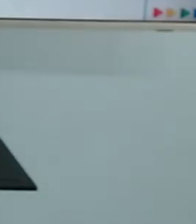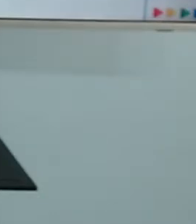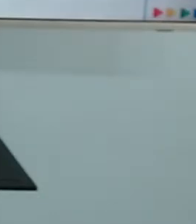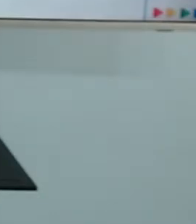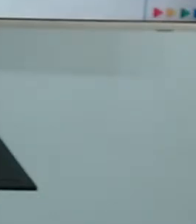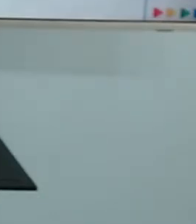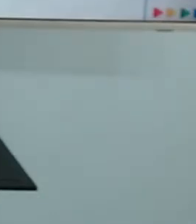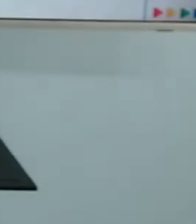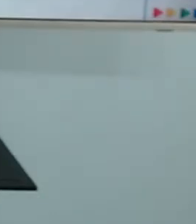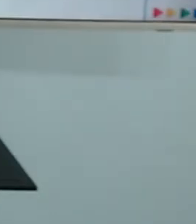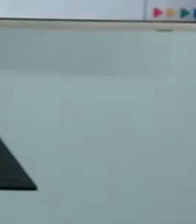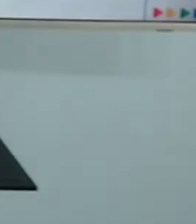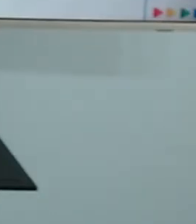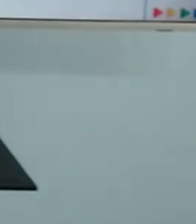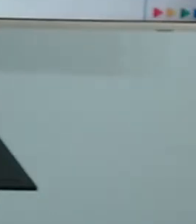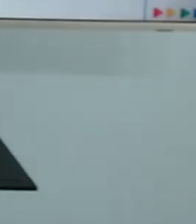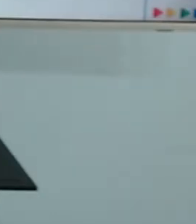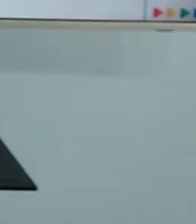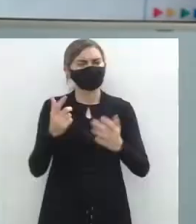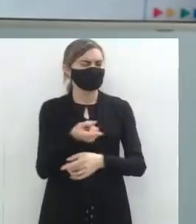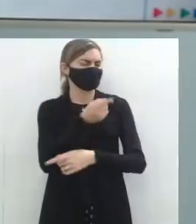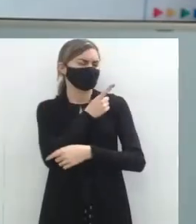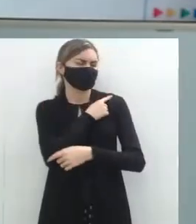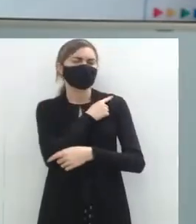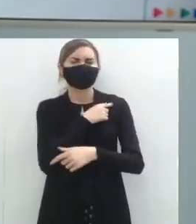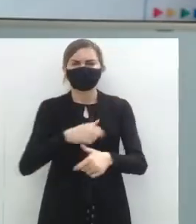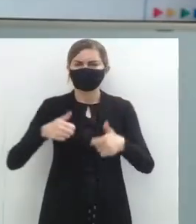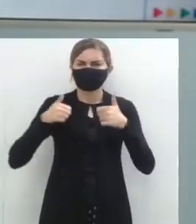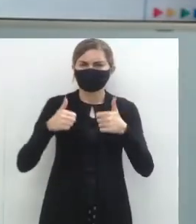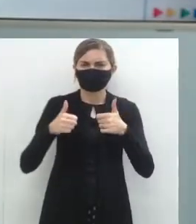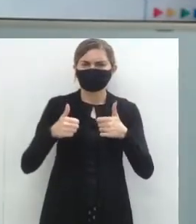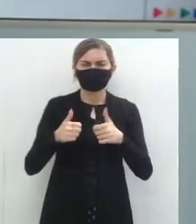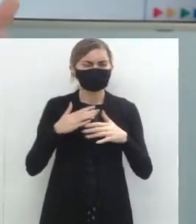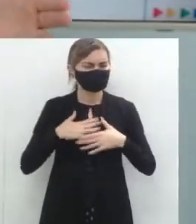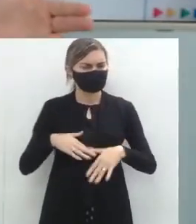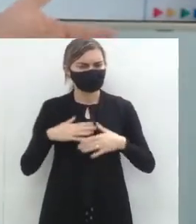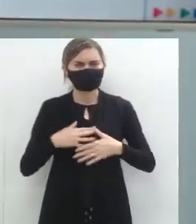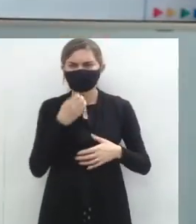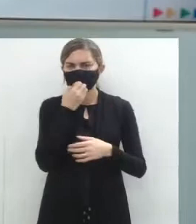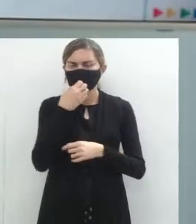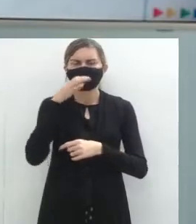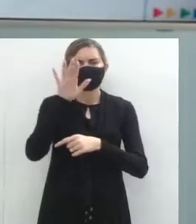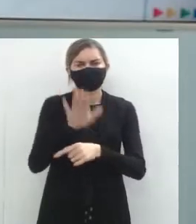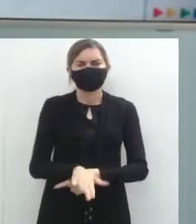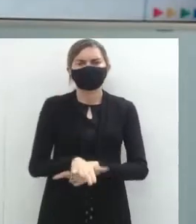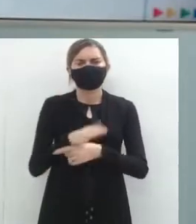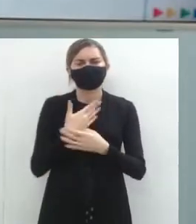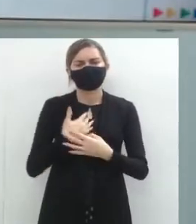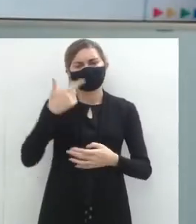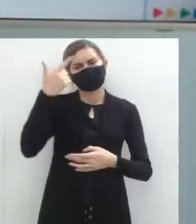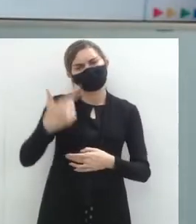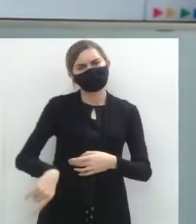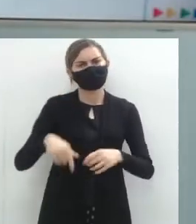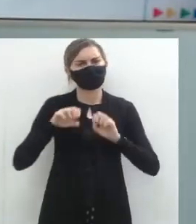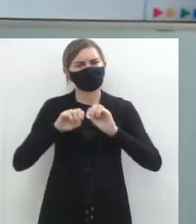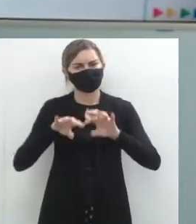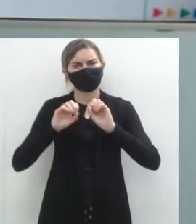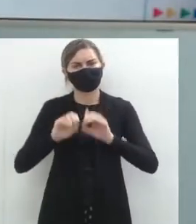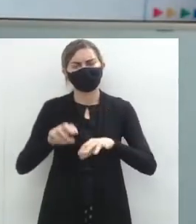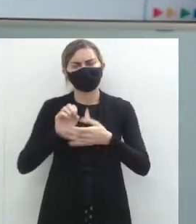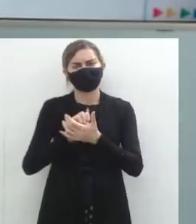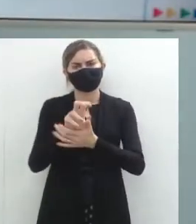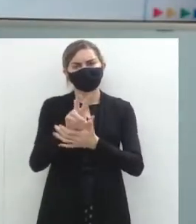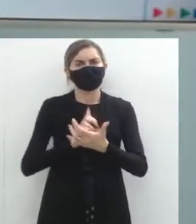Fala pessoas, e aí, tudo certo? Galera dos primeiros anos aí, beleza? Tudo tranquilo? Boa tarde, estamos aqui para mais uma aula aqui do EducaPE,